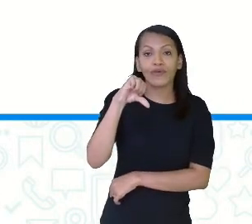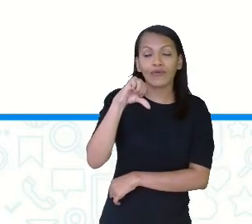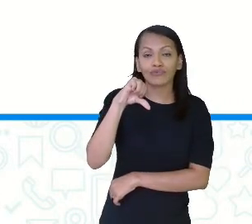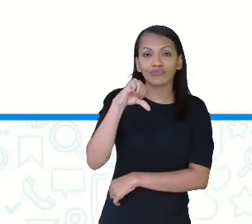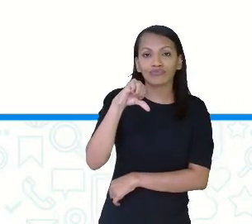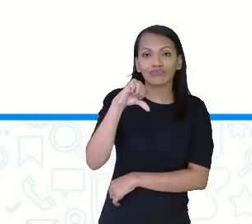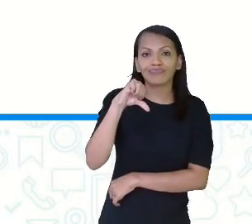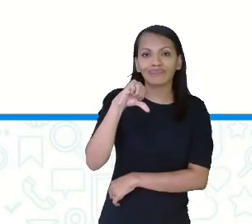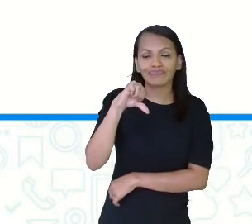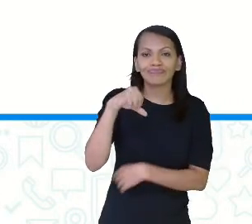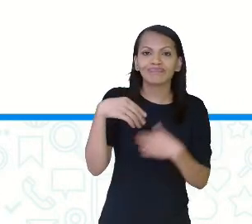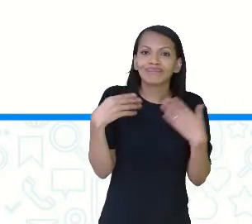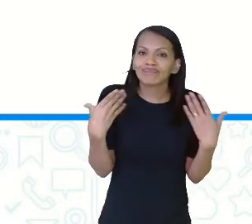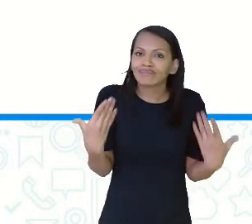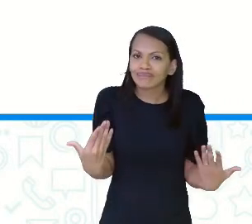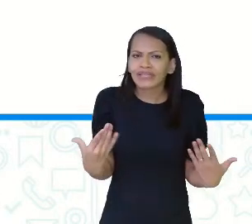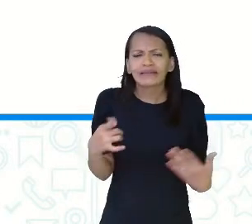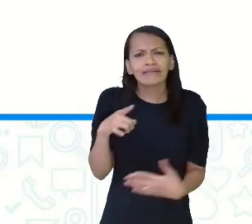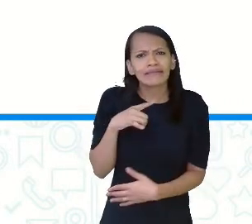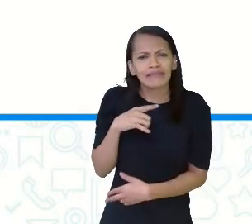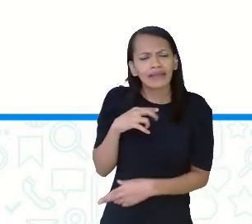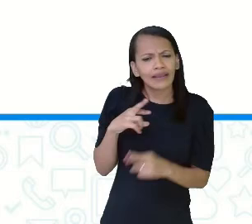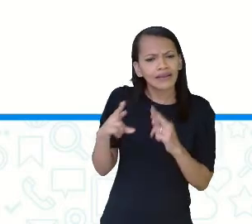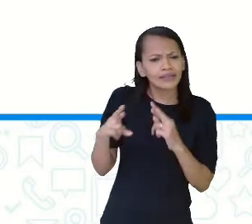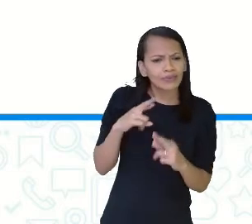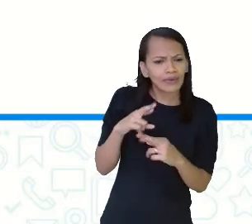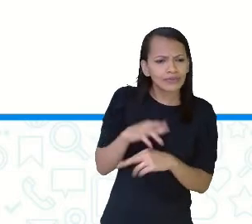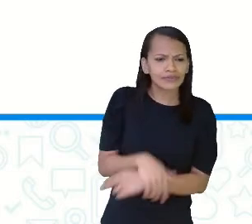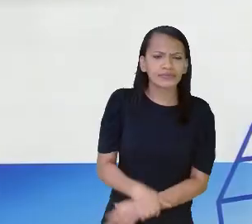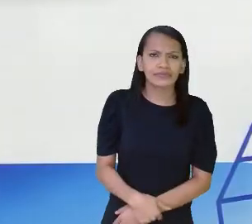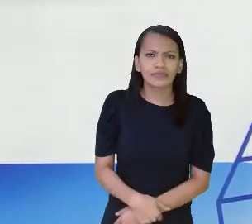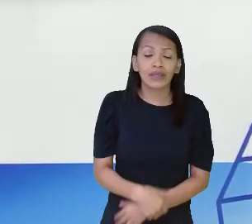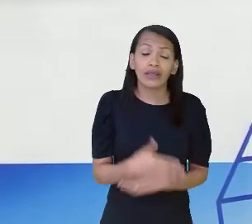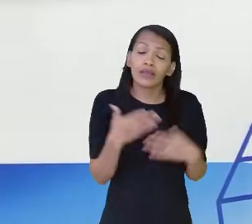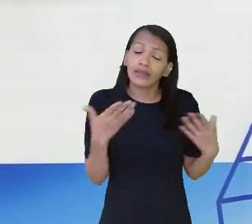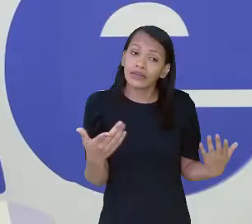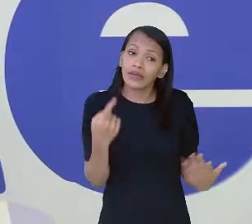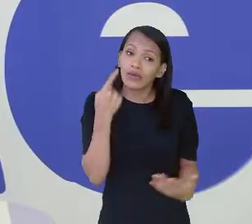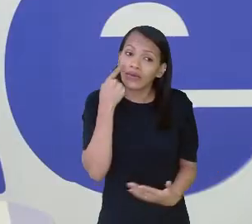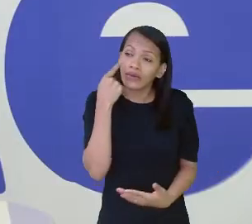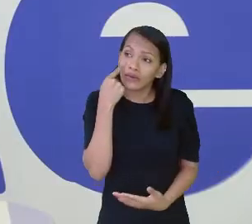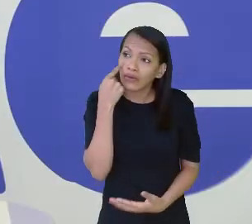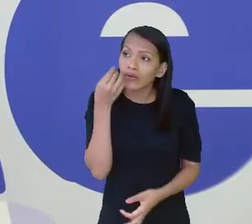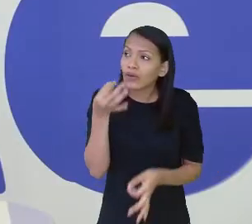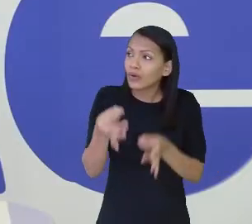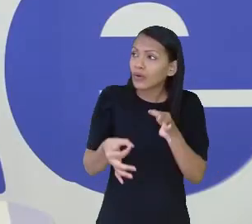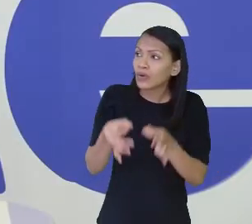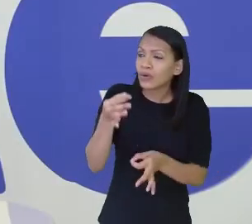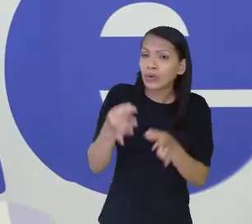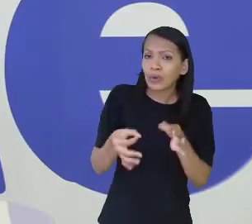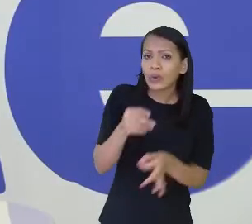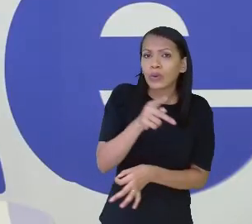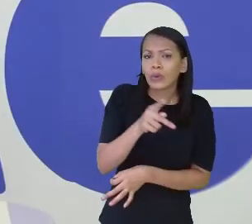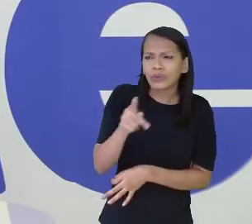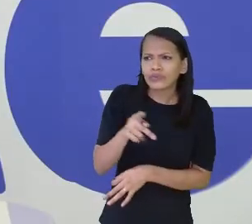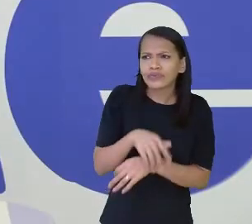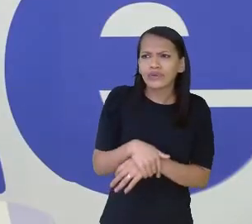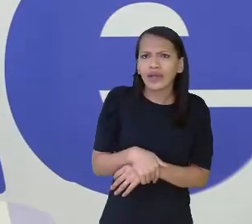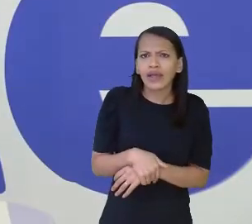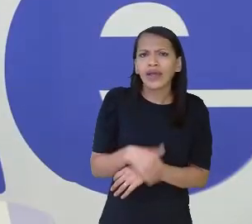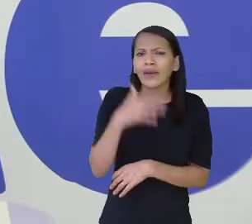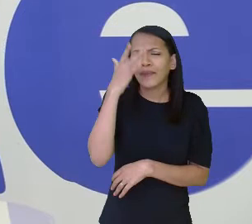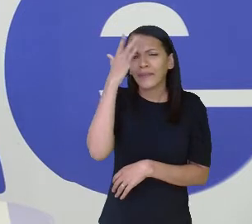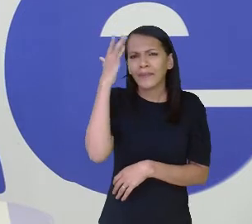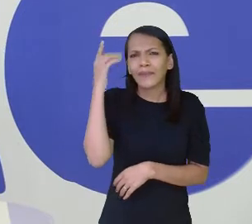vezes 9 peças. Temos resposta? Não, enquanto eles estão calculando, vamos aqui justificar a professora Kedma. Ela estava tão